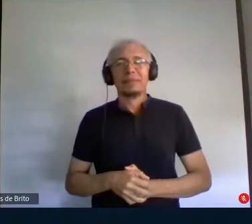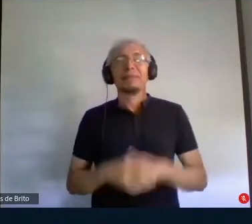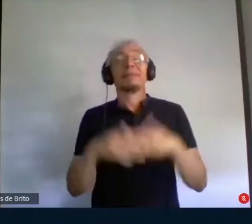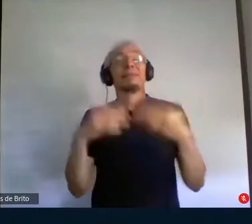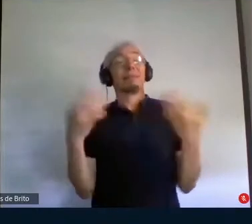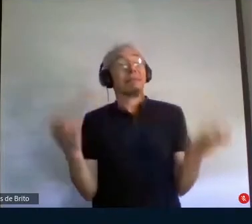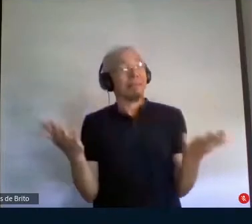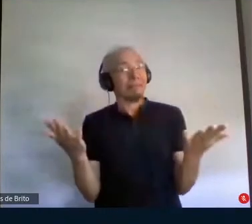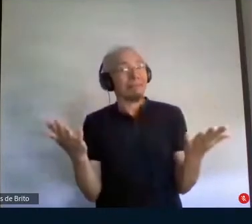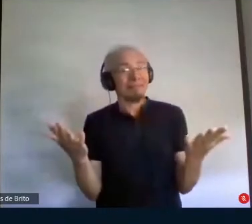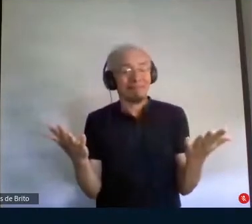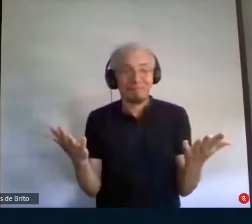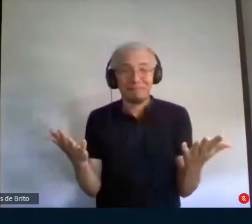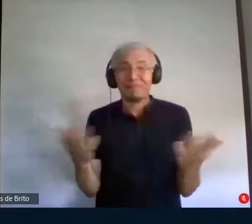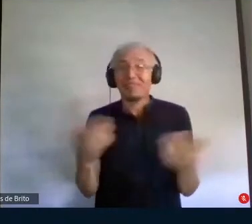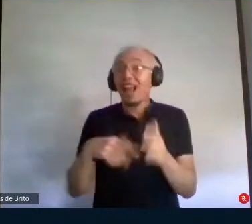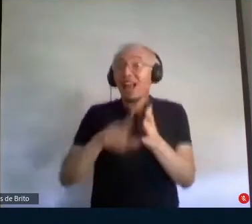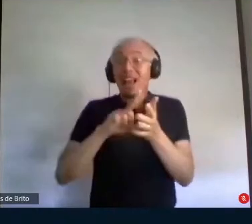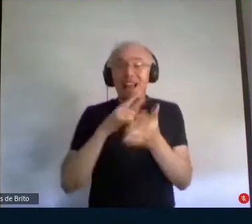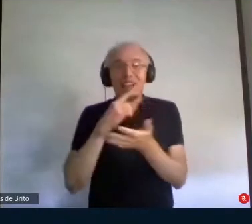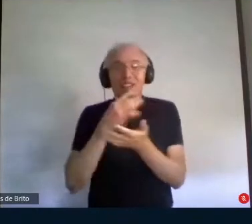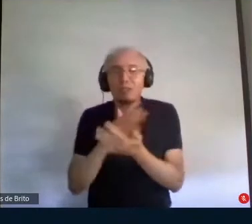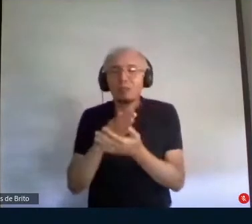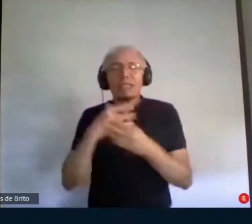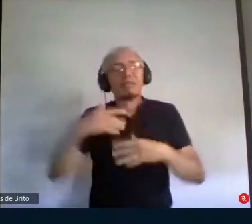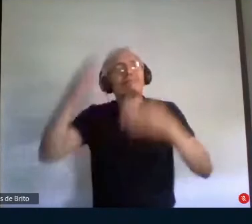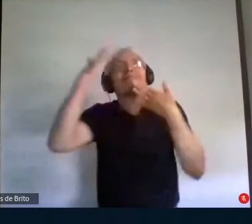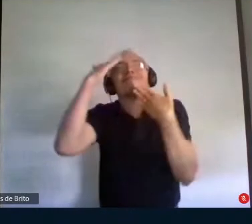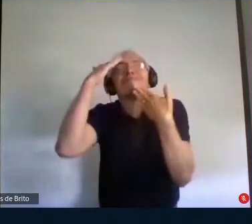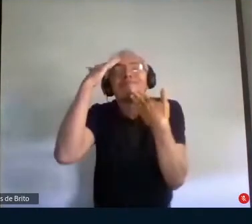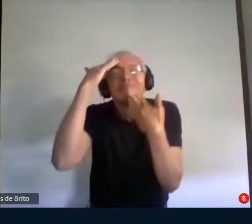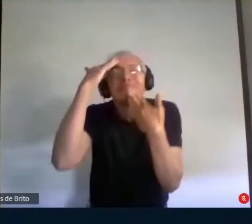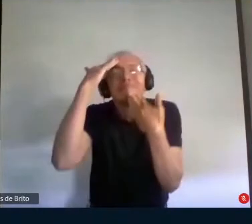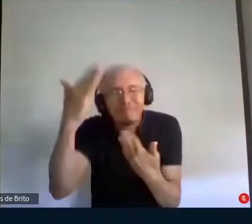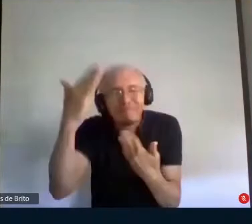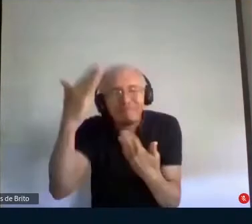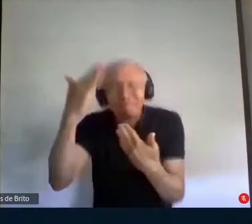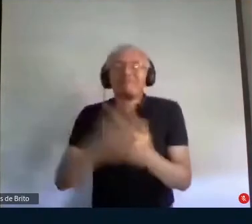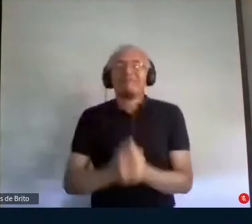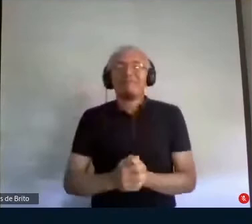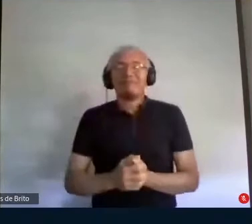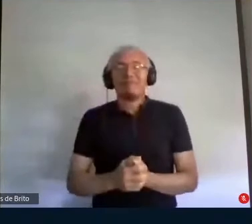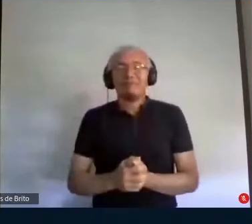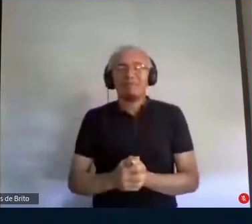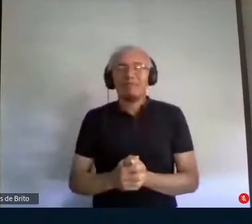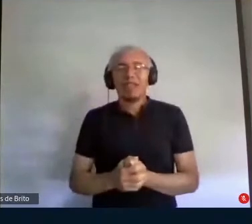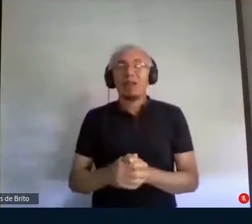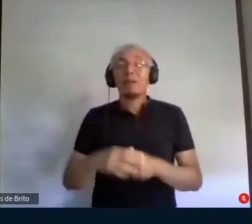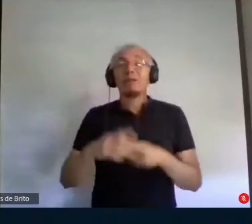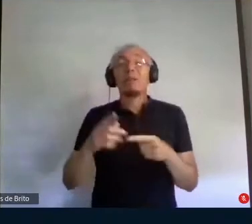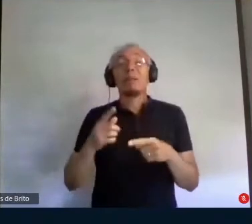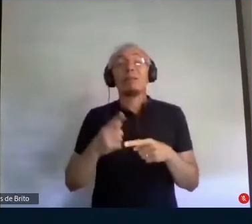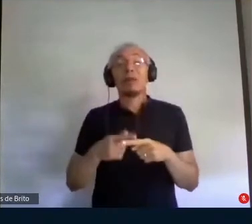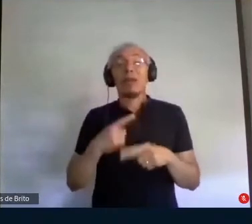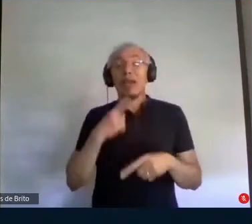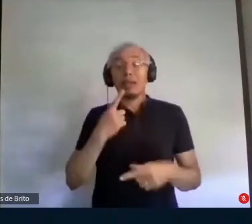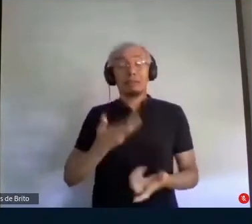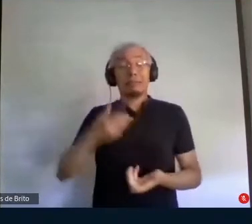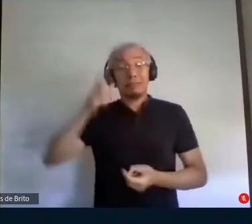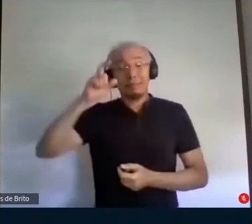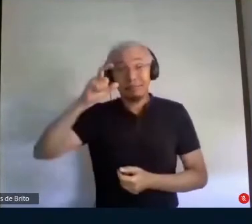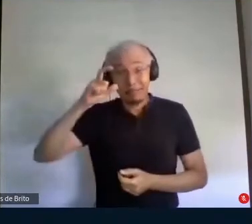Bem, antes de tudo, eu queria muito agradecer, porque esse é um momento com o Marcos